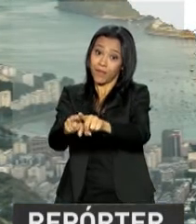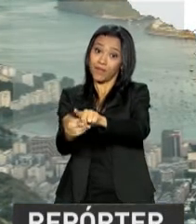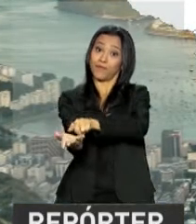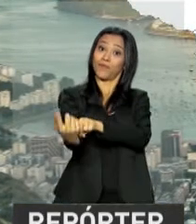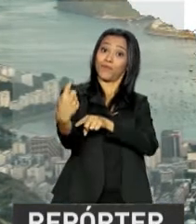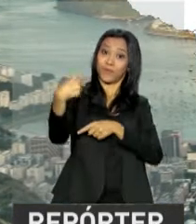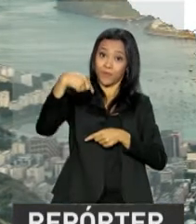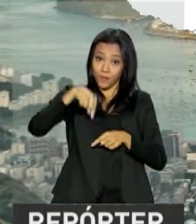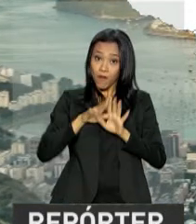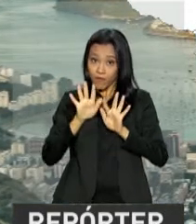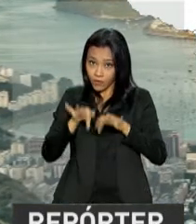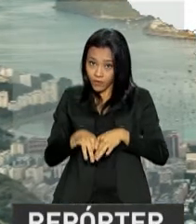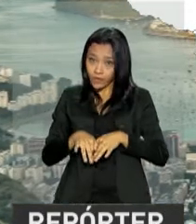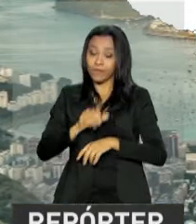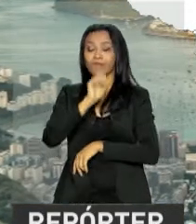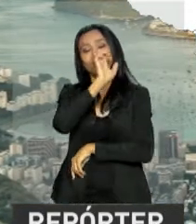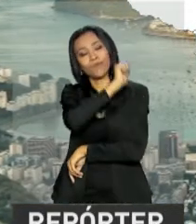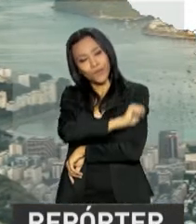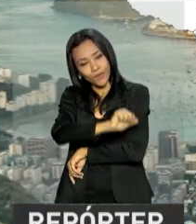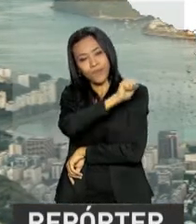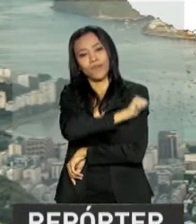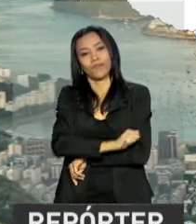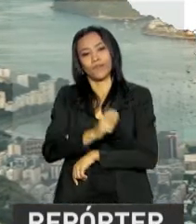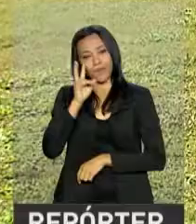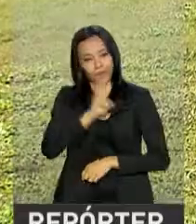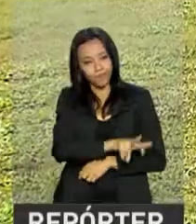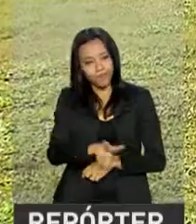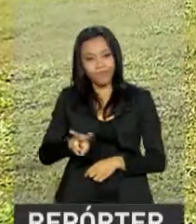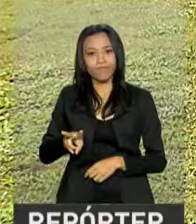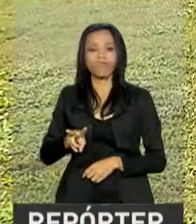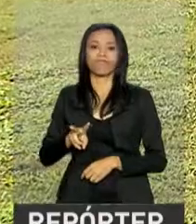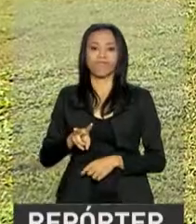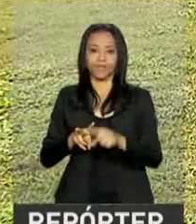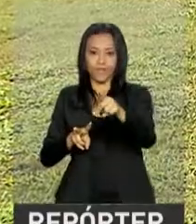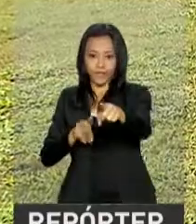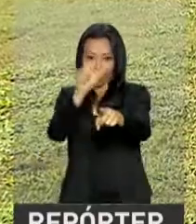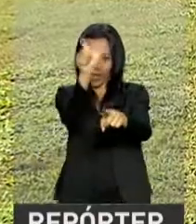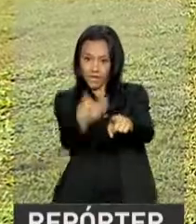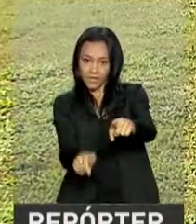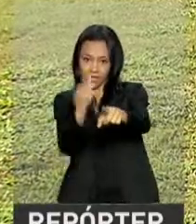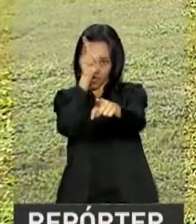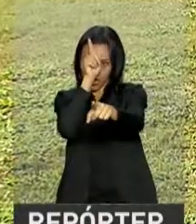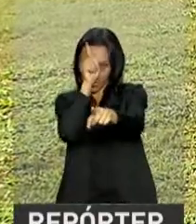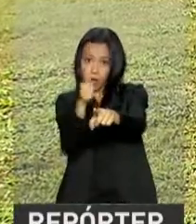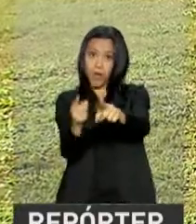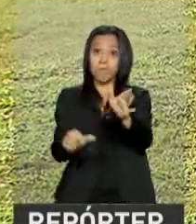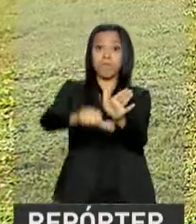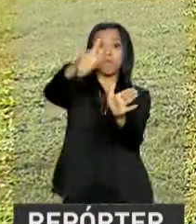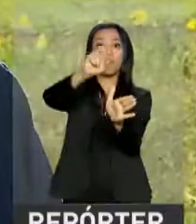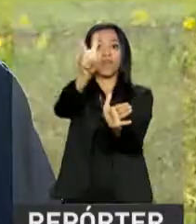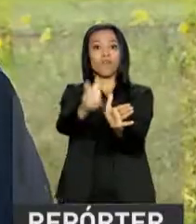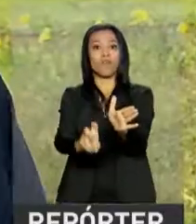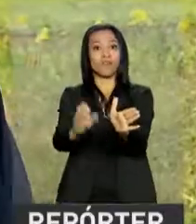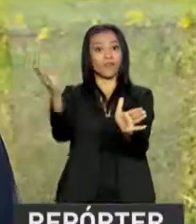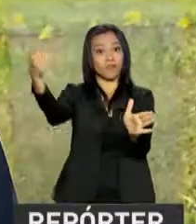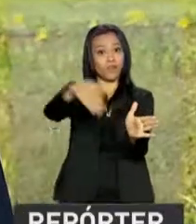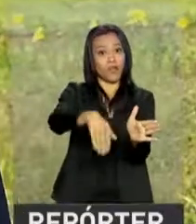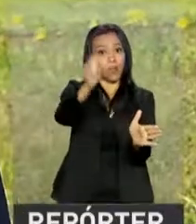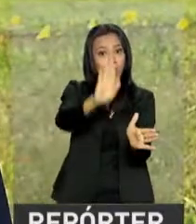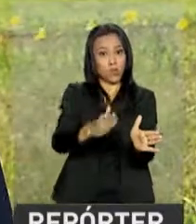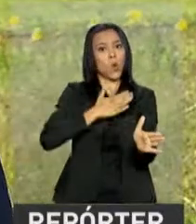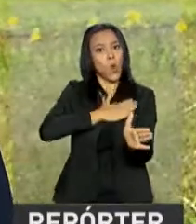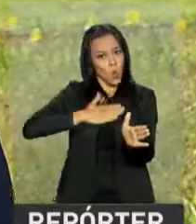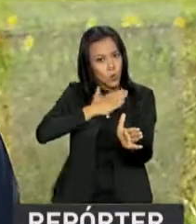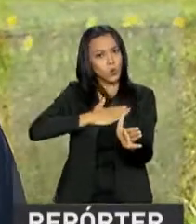ser, encerrar a viagem com as belezas do Rio de Janeiro. Yuta Urban veio pela primeira vez ao país. Ela disse que